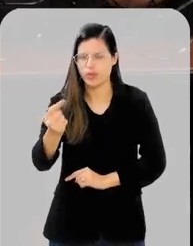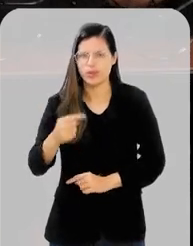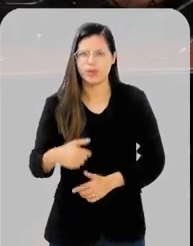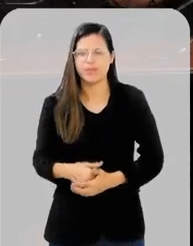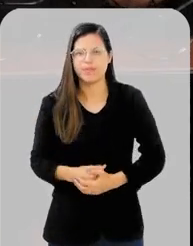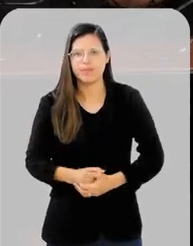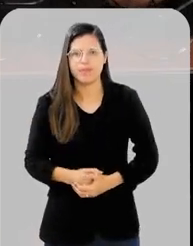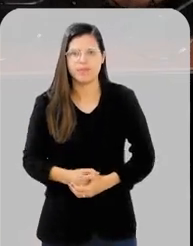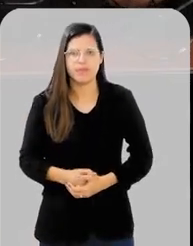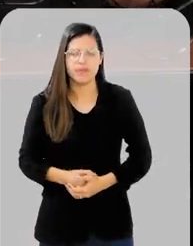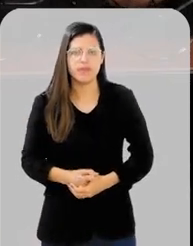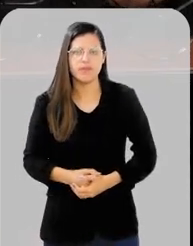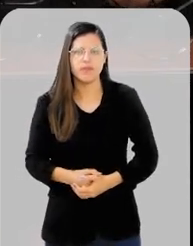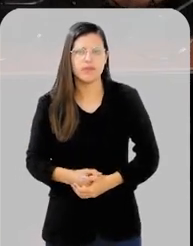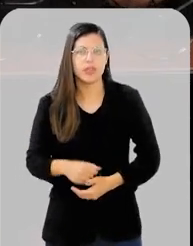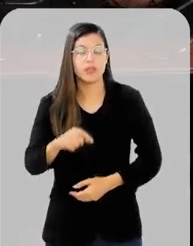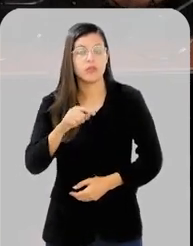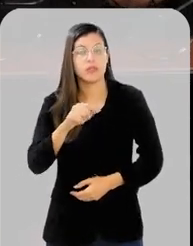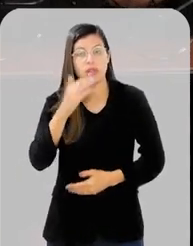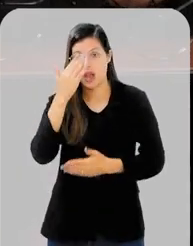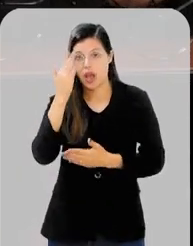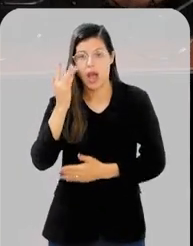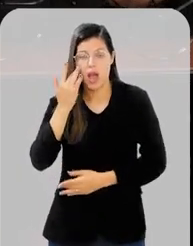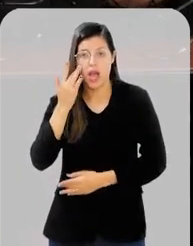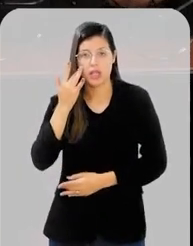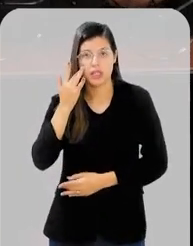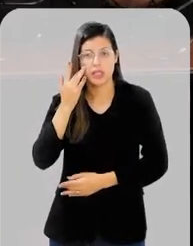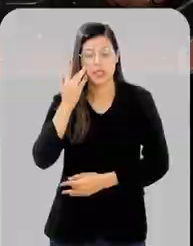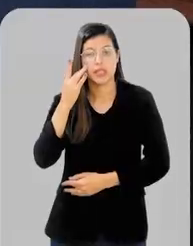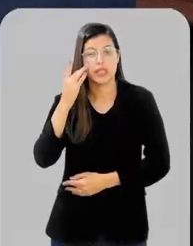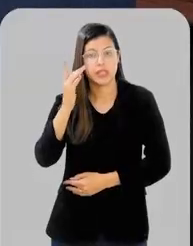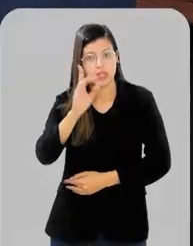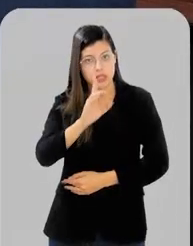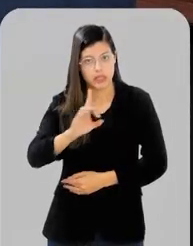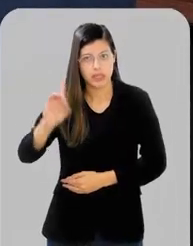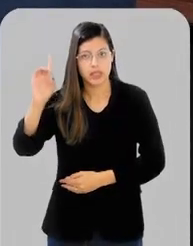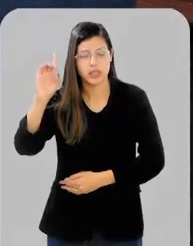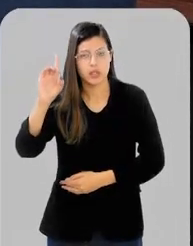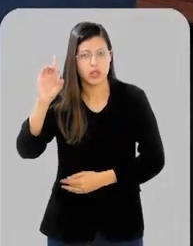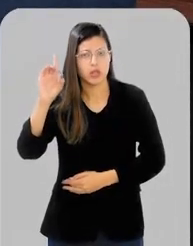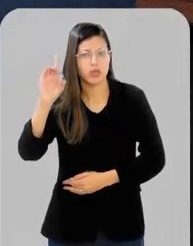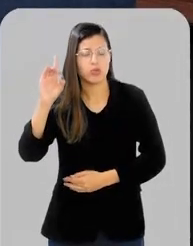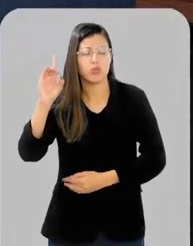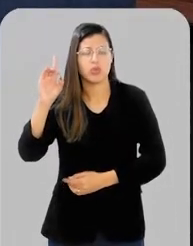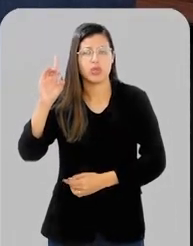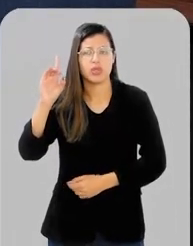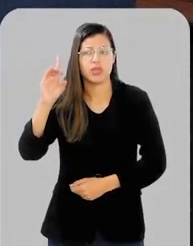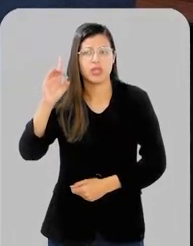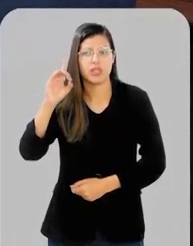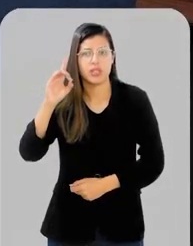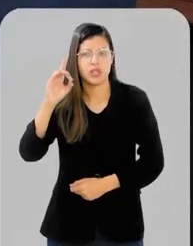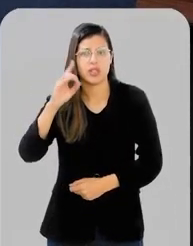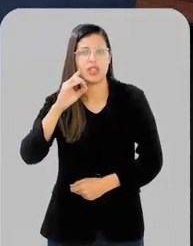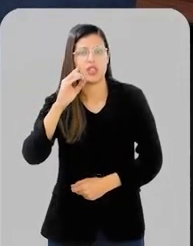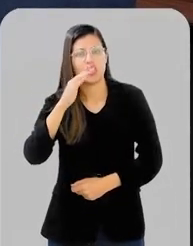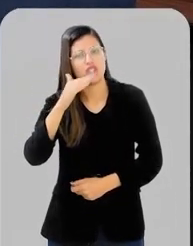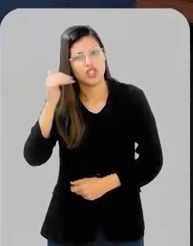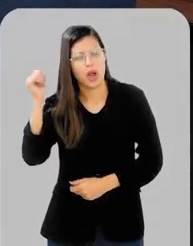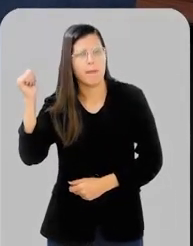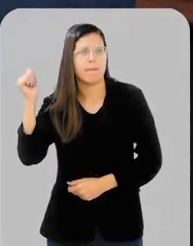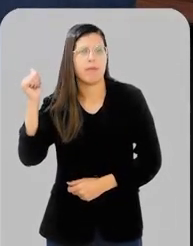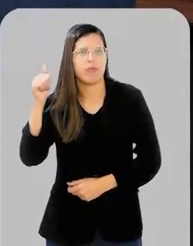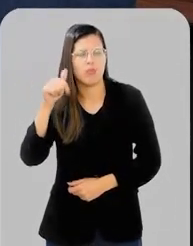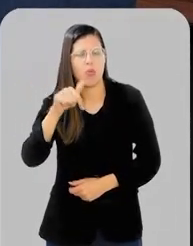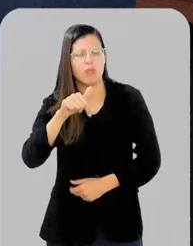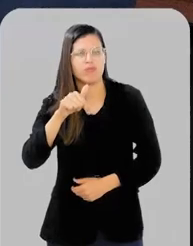Depois bom você acha que foi Deus que te encaminhou para essa